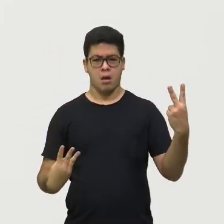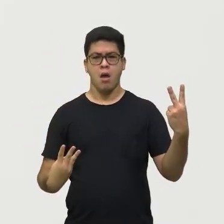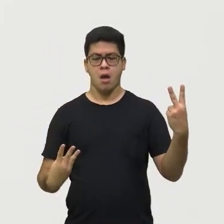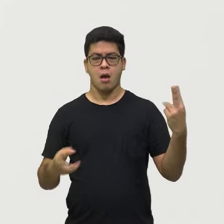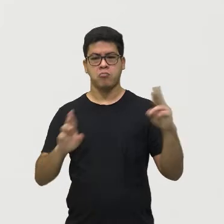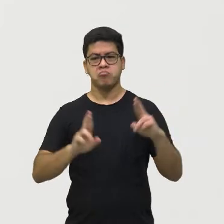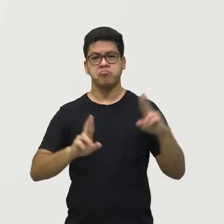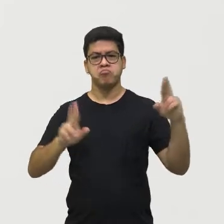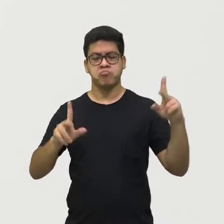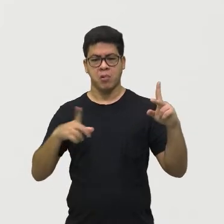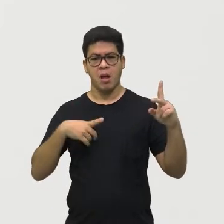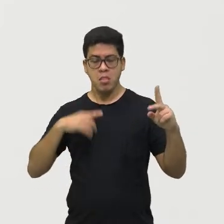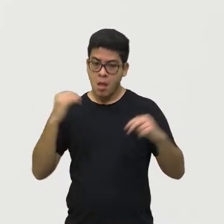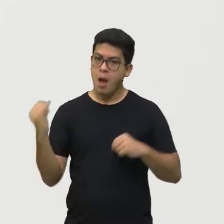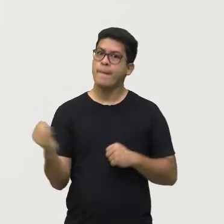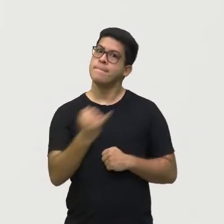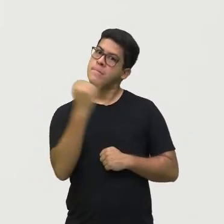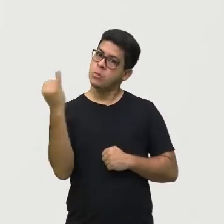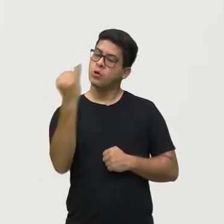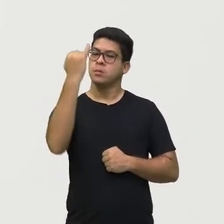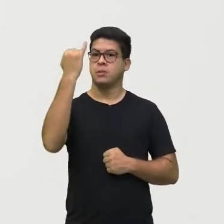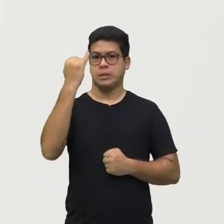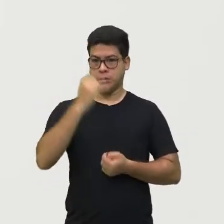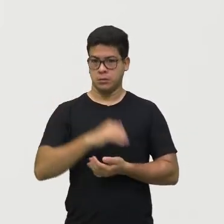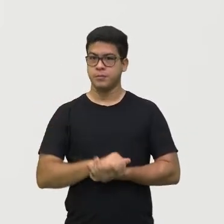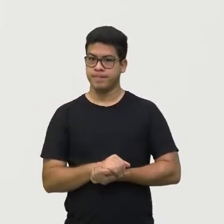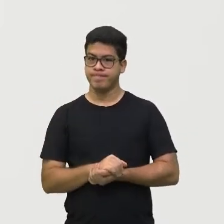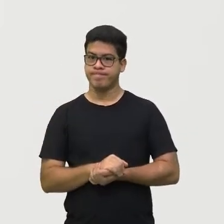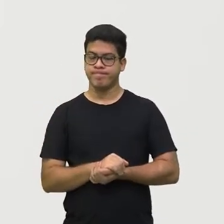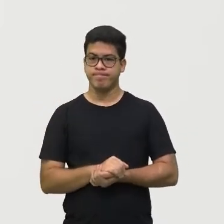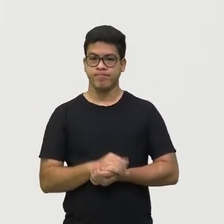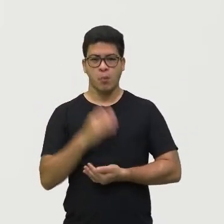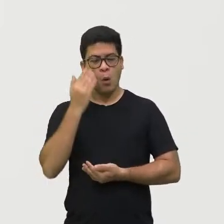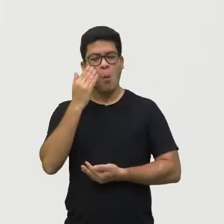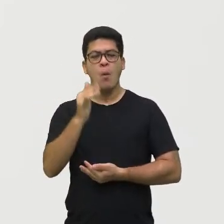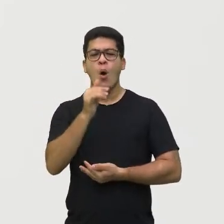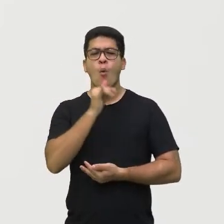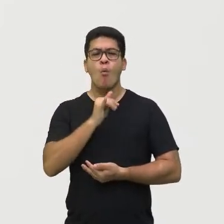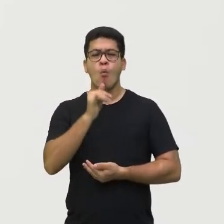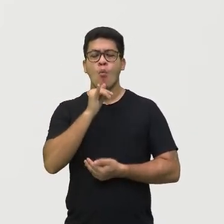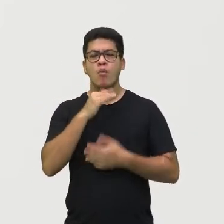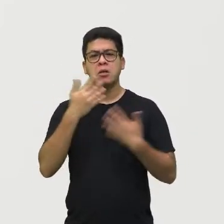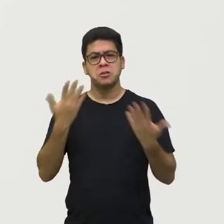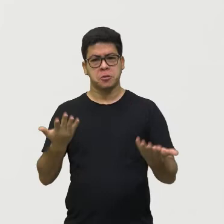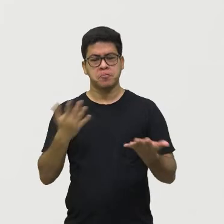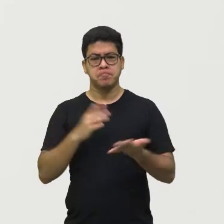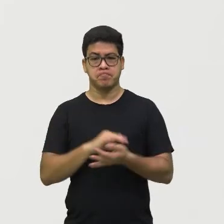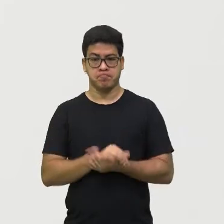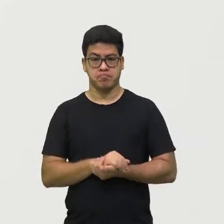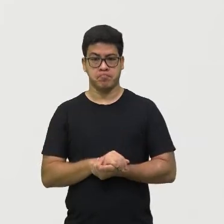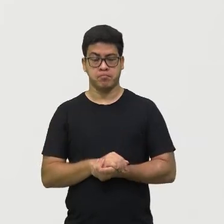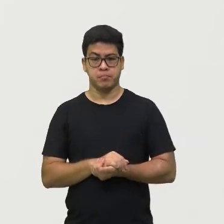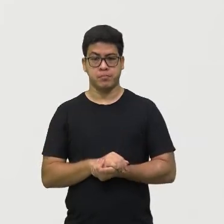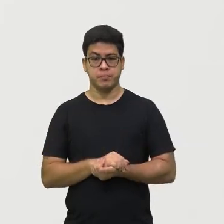ele é extremamente importante. Agora vamos ao primeiro exemplo da nossa aula aí, pessoal. Olha só. O esquema